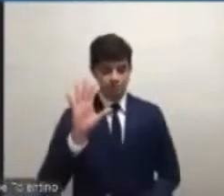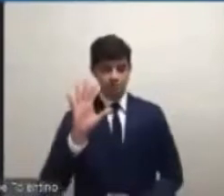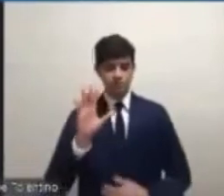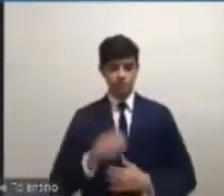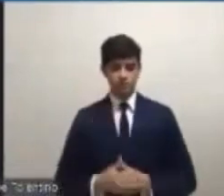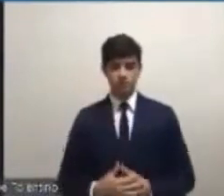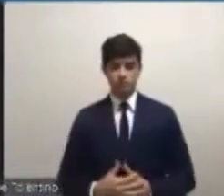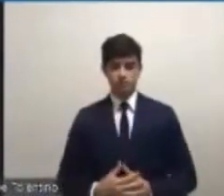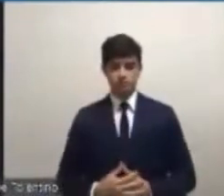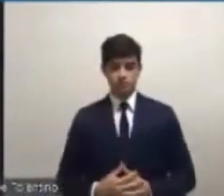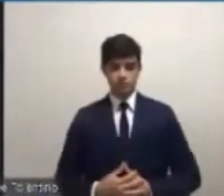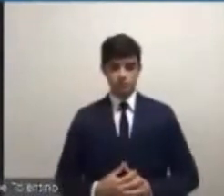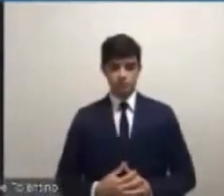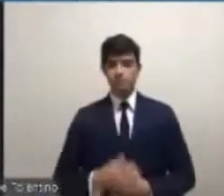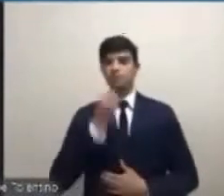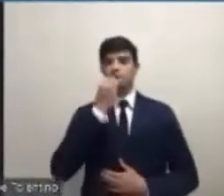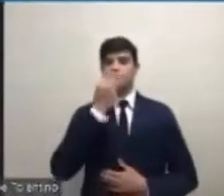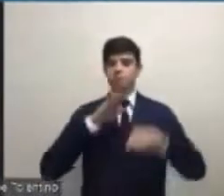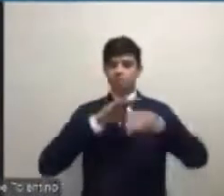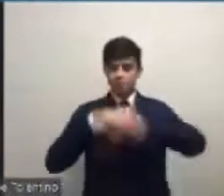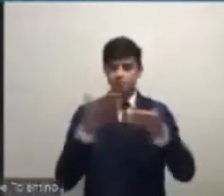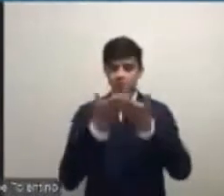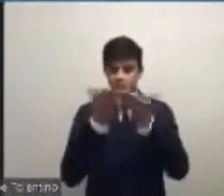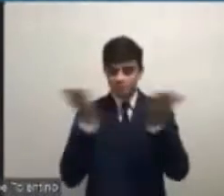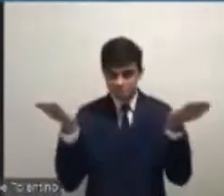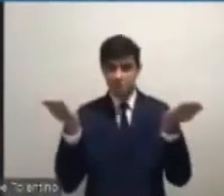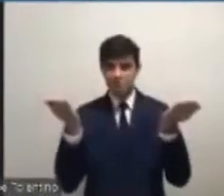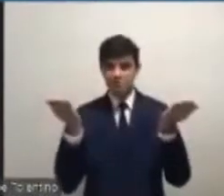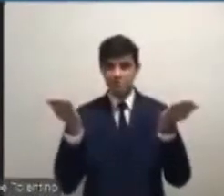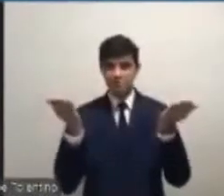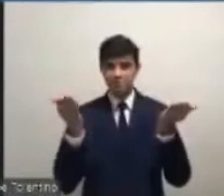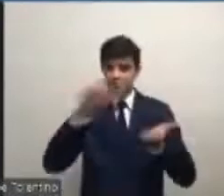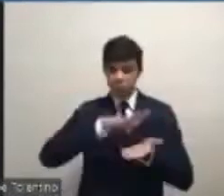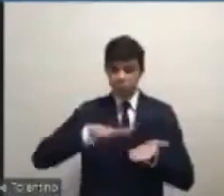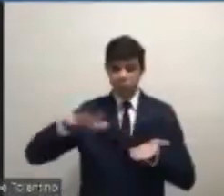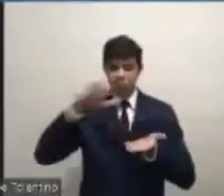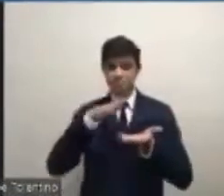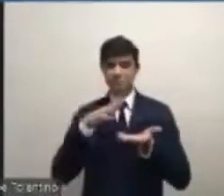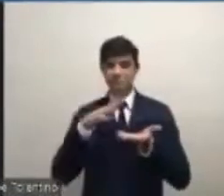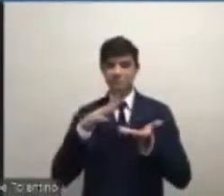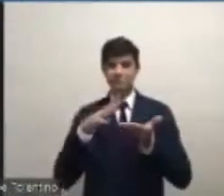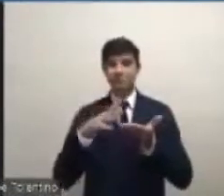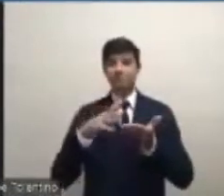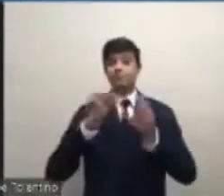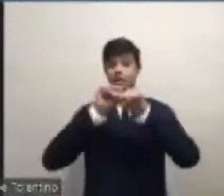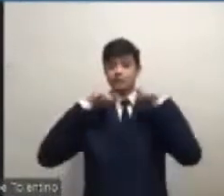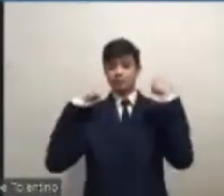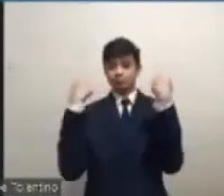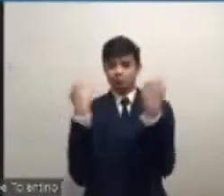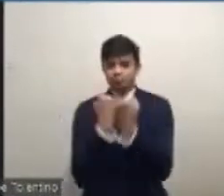Sim, Tá. ouço sim. Então, muito boa noite a todos os participantes desse seminário